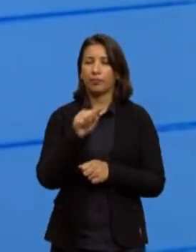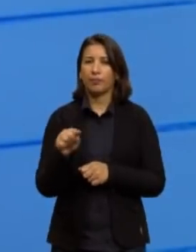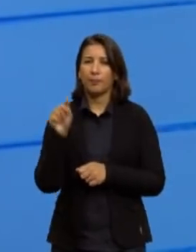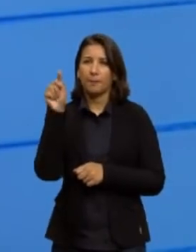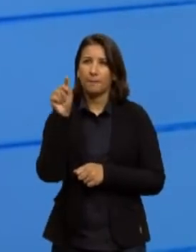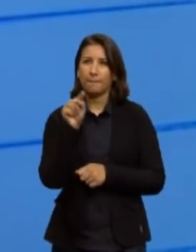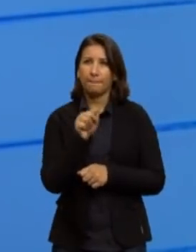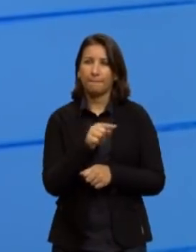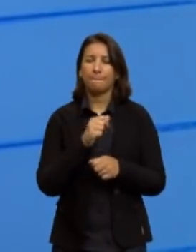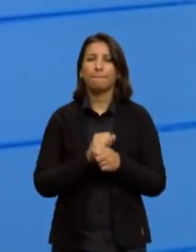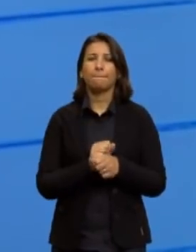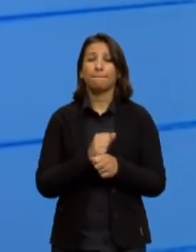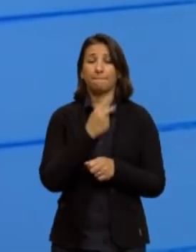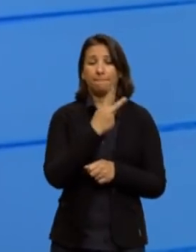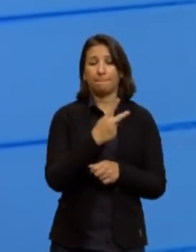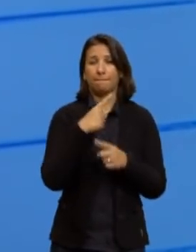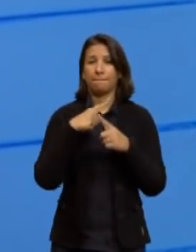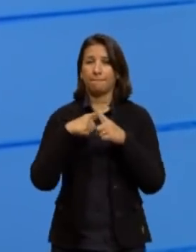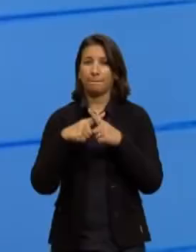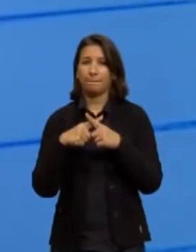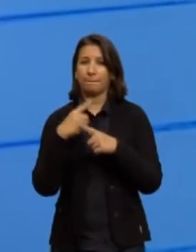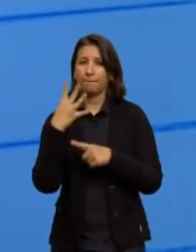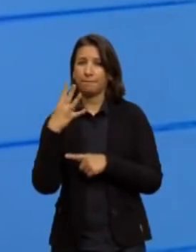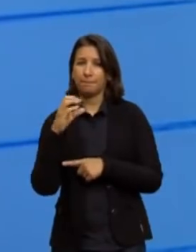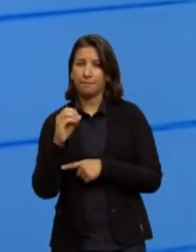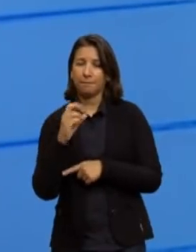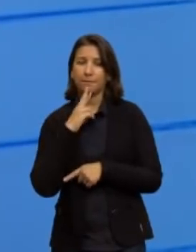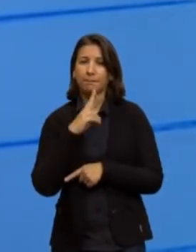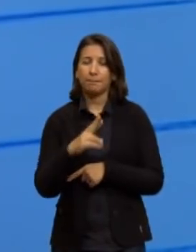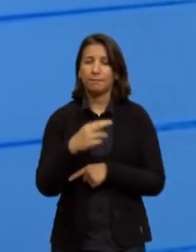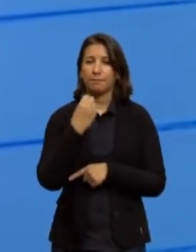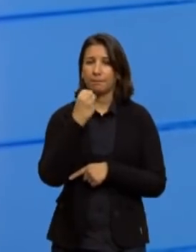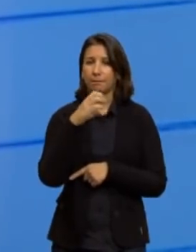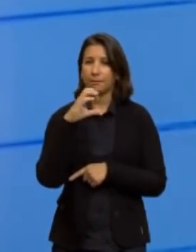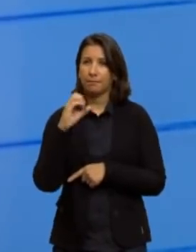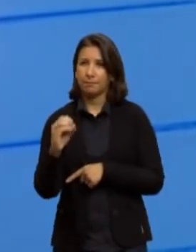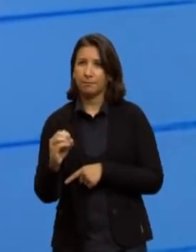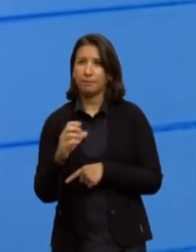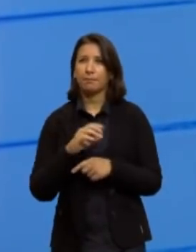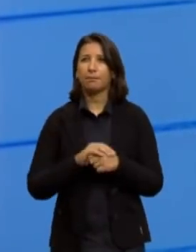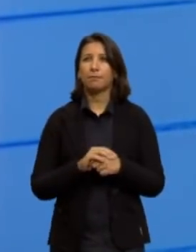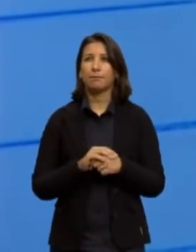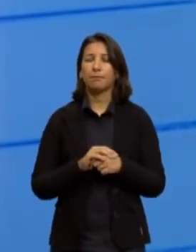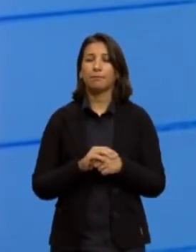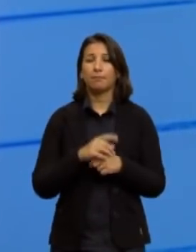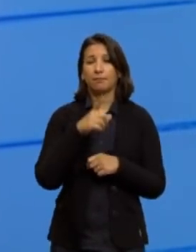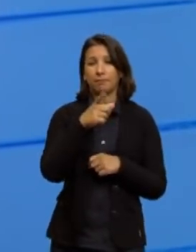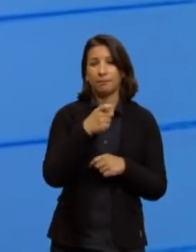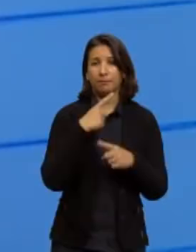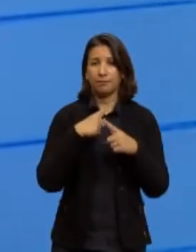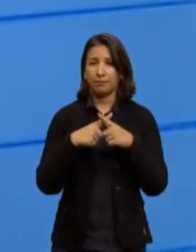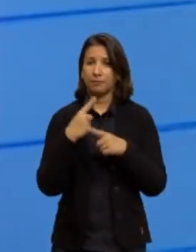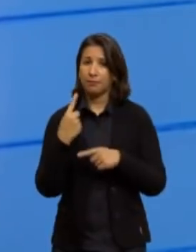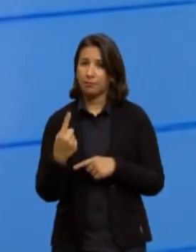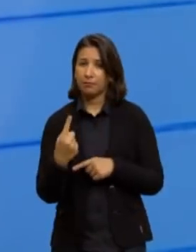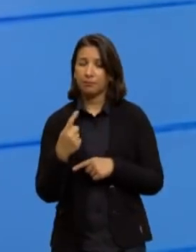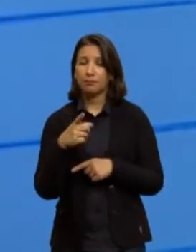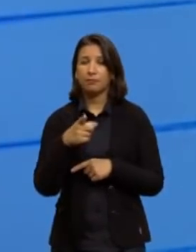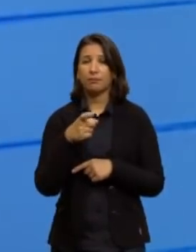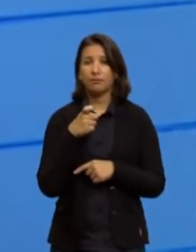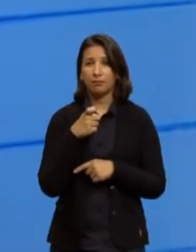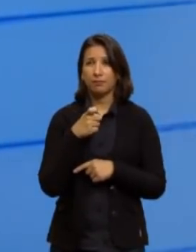estão duas vezes 40 80 x 1 x ou seja